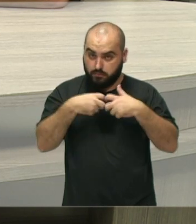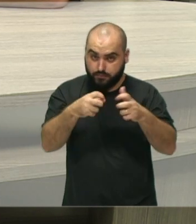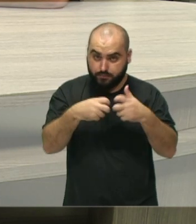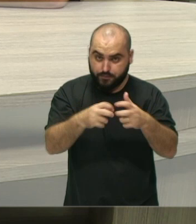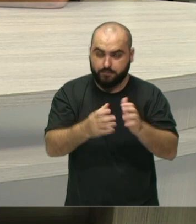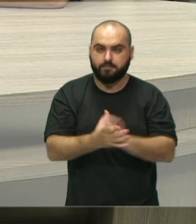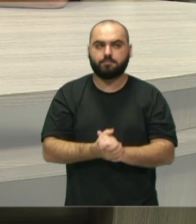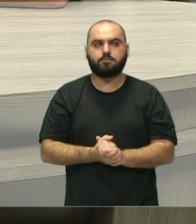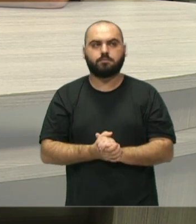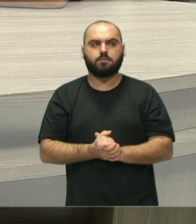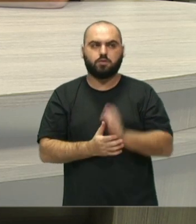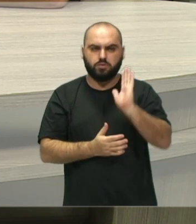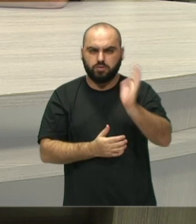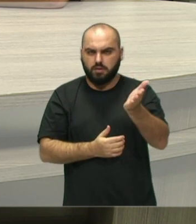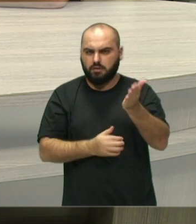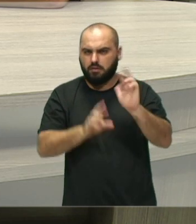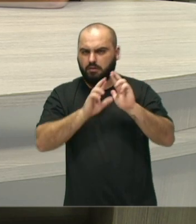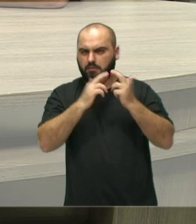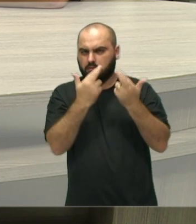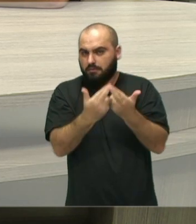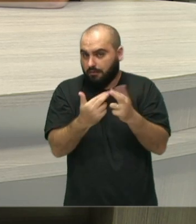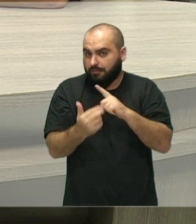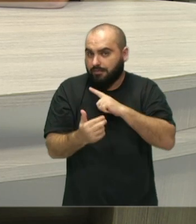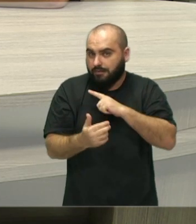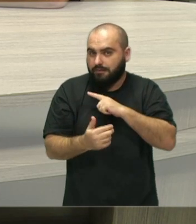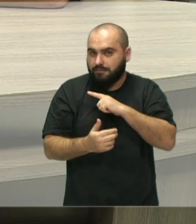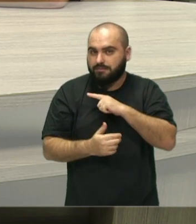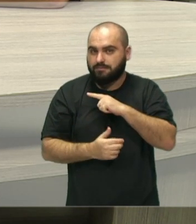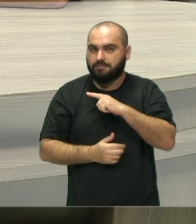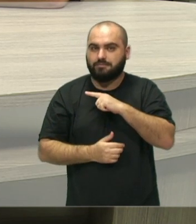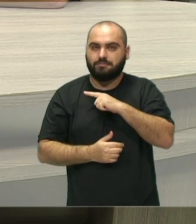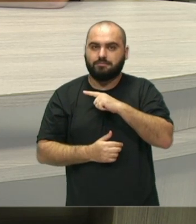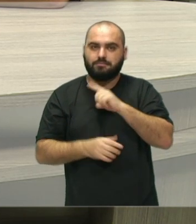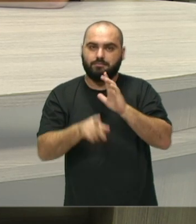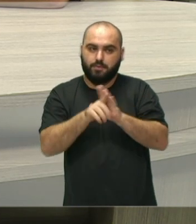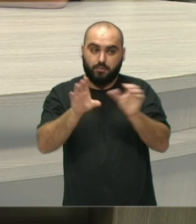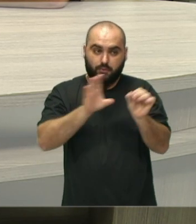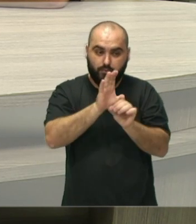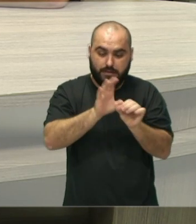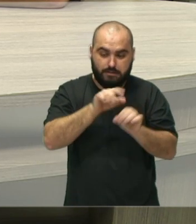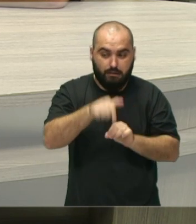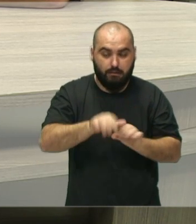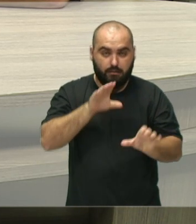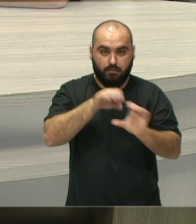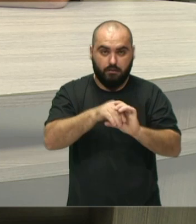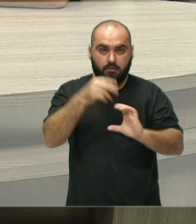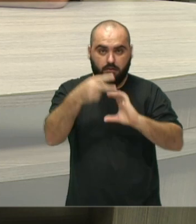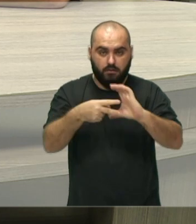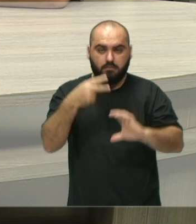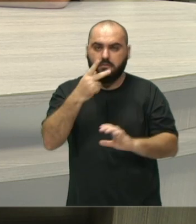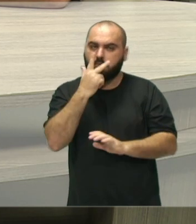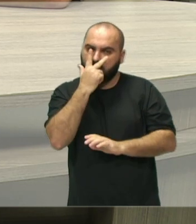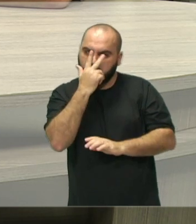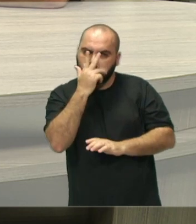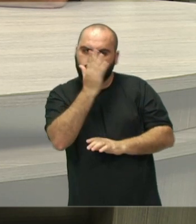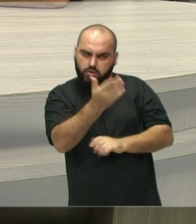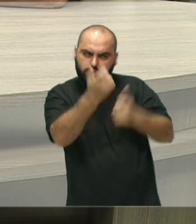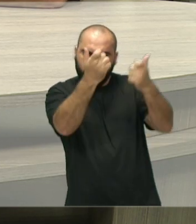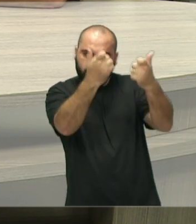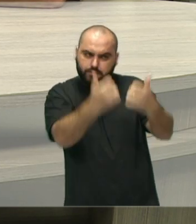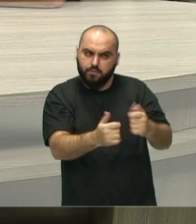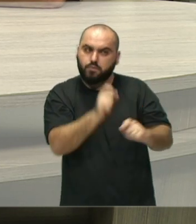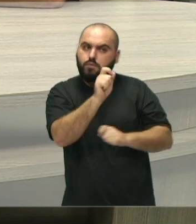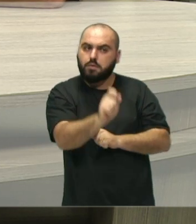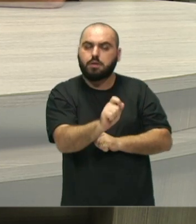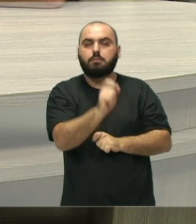que até foi adiantado na reunião que houve com a comissão aqui na Câmara, que vocês estão